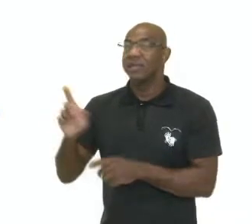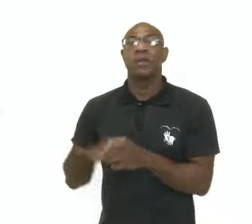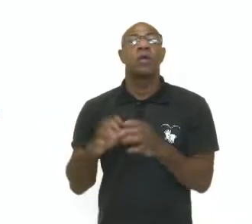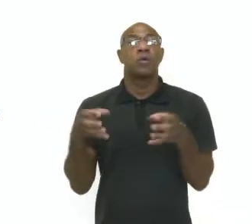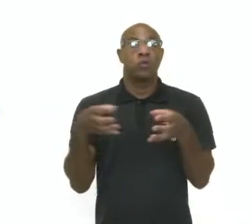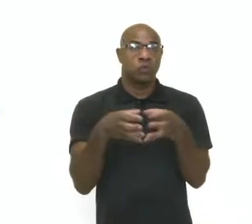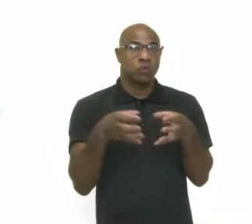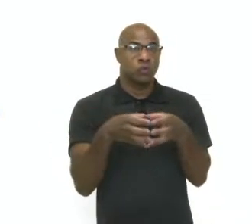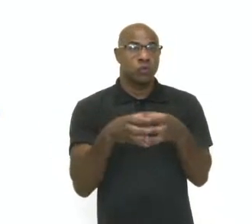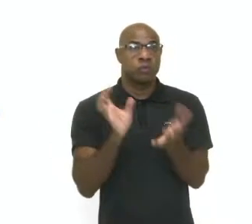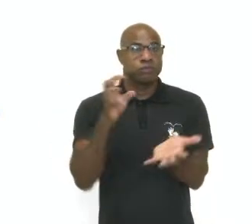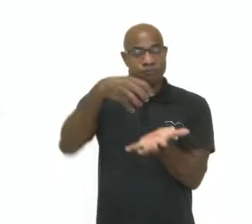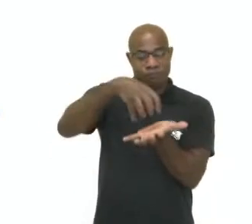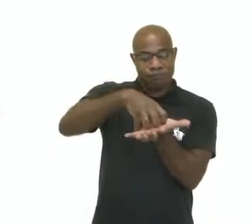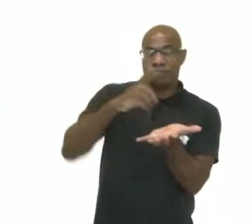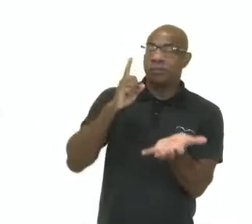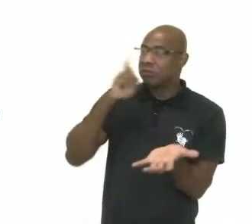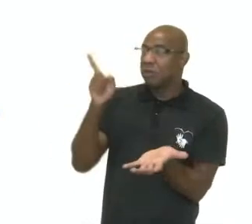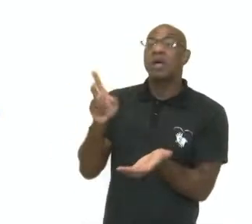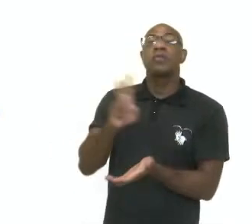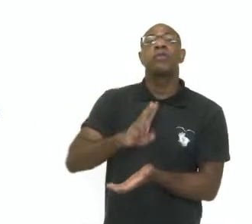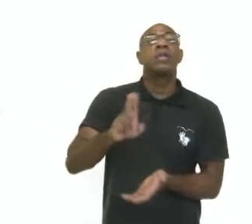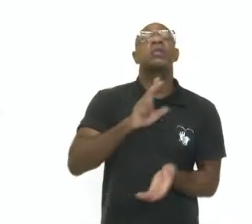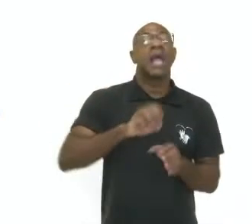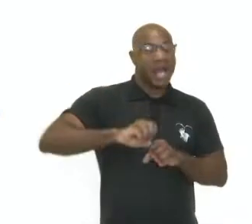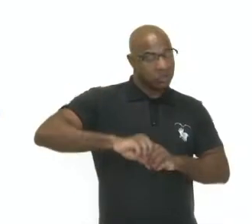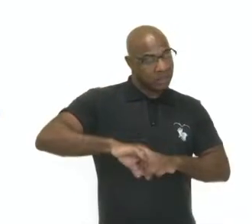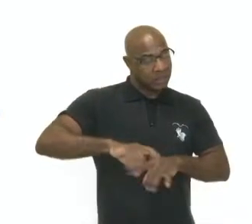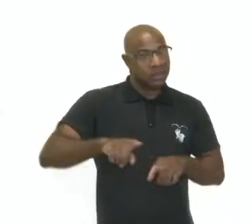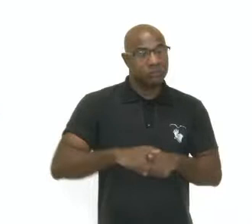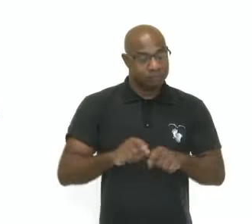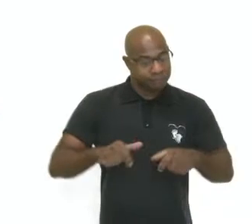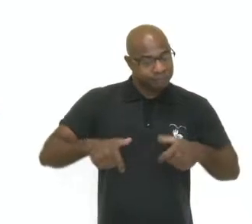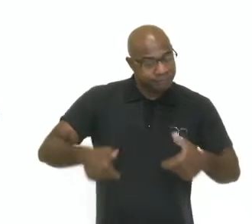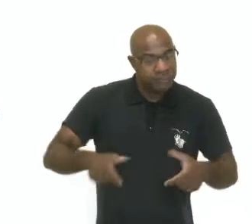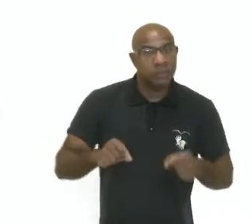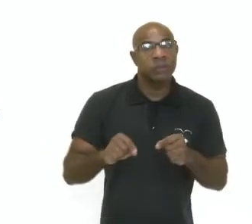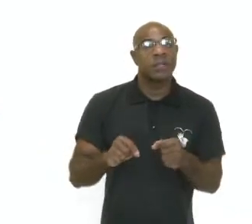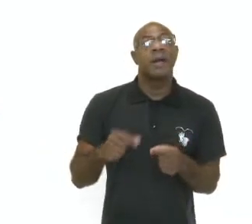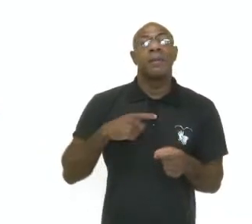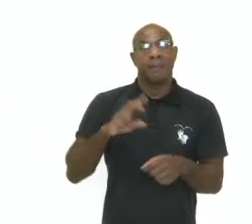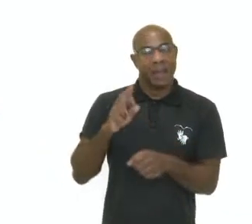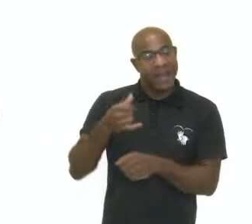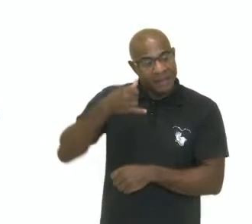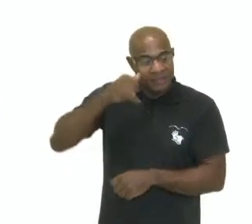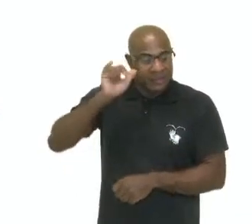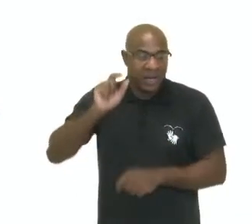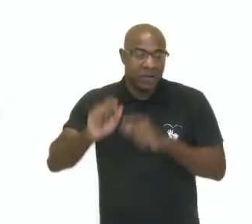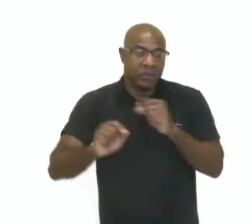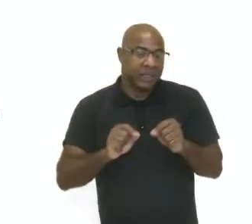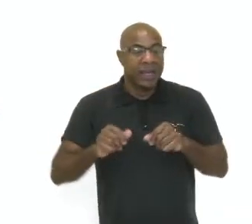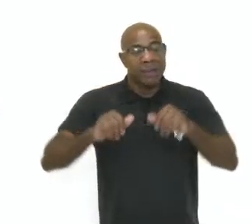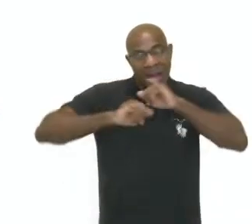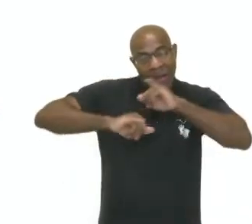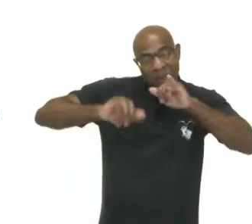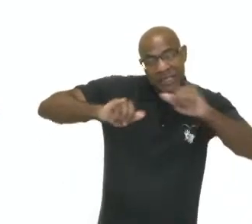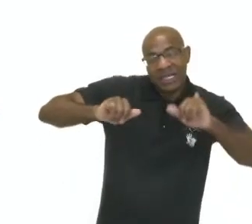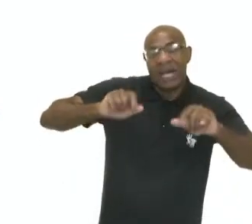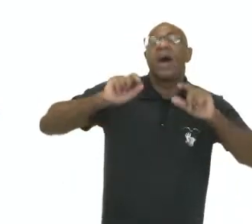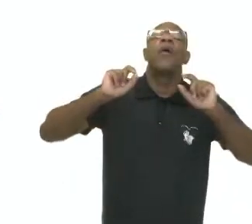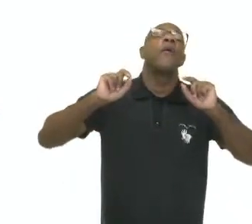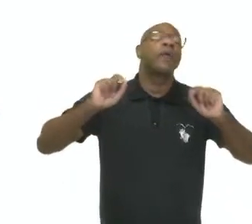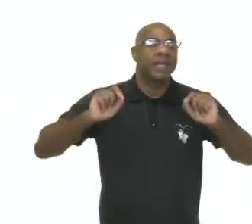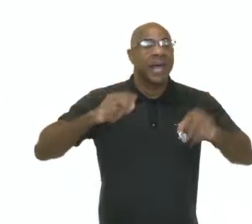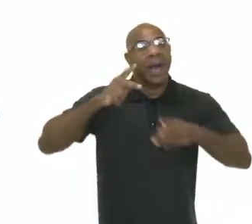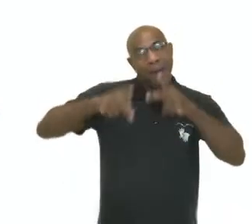organização latino-americana que utiliza educação e ações de alto impacto para conscientizar a população. Em